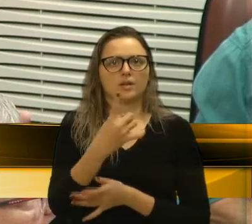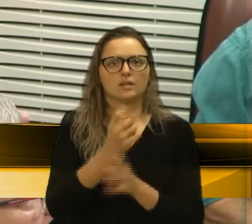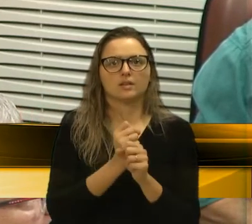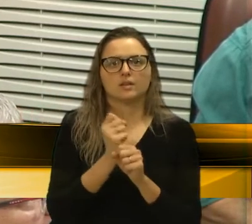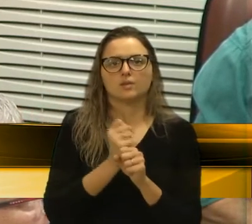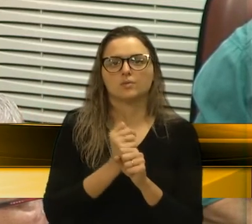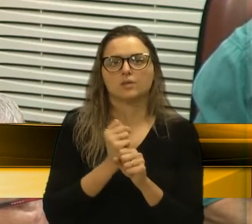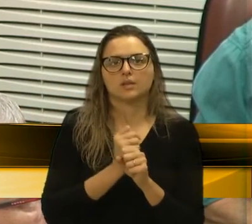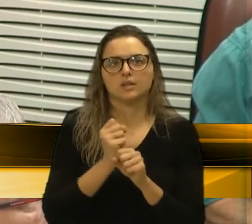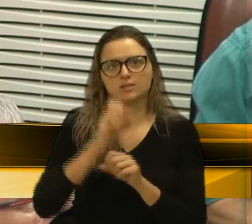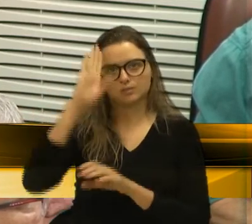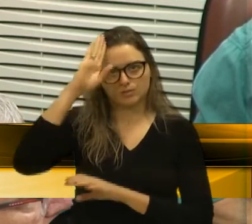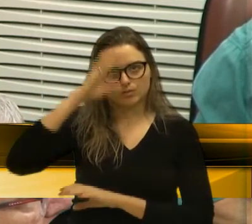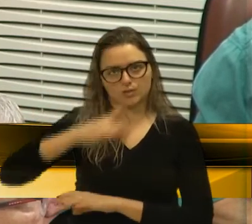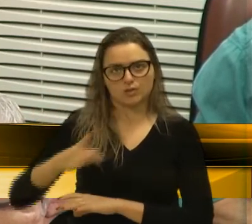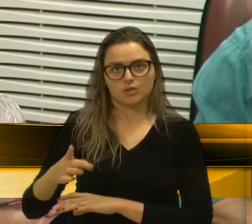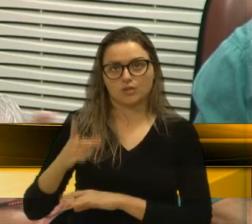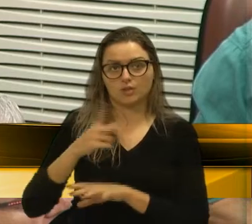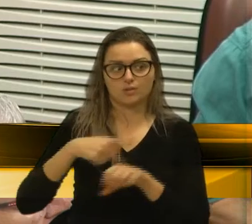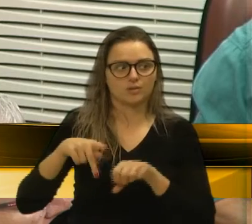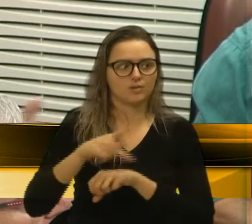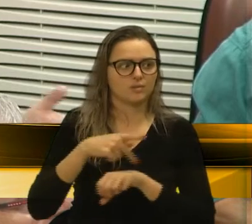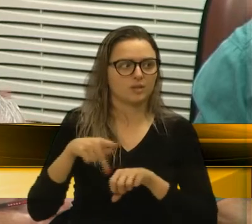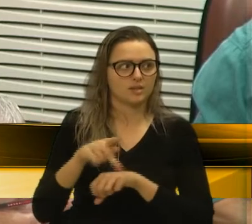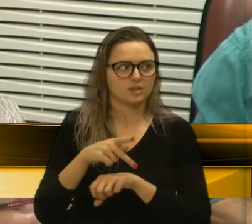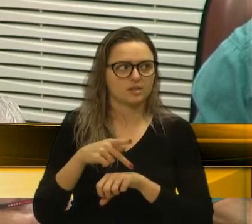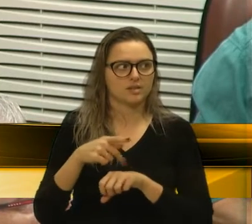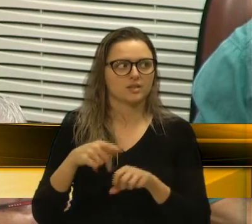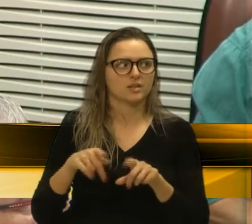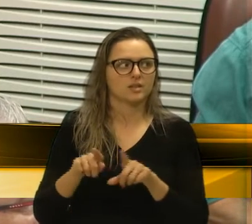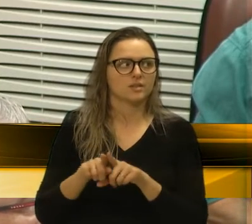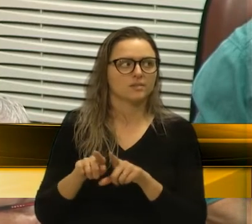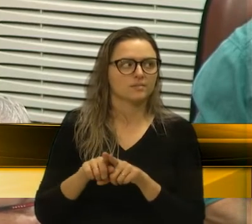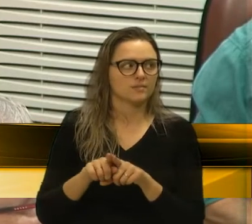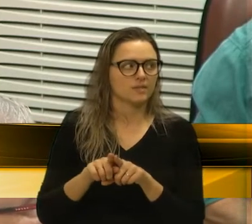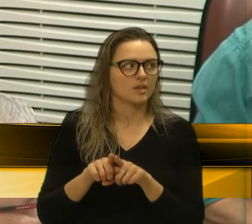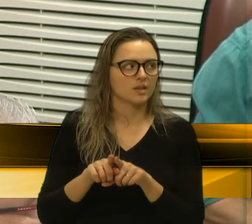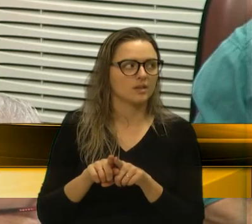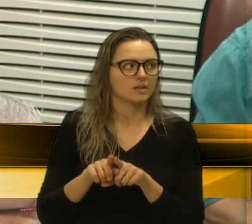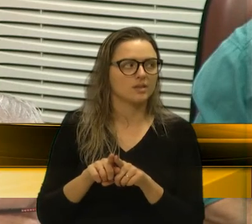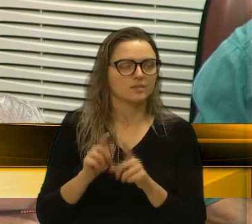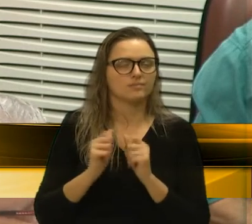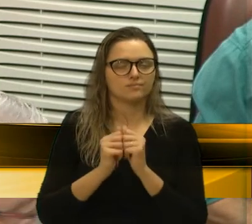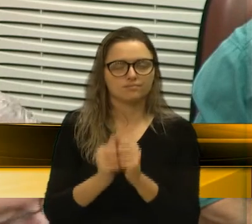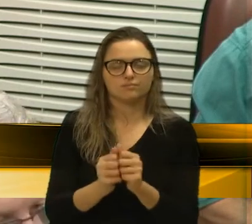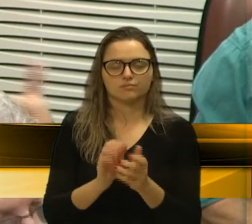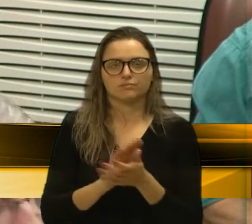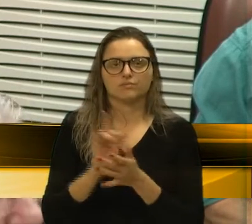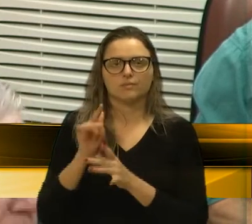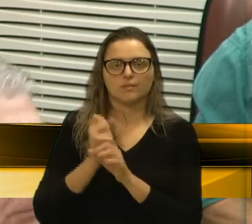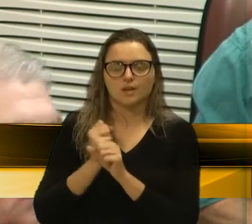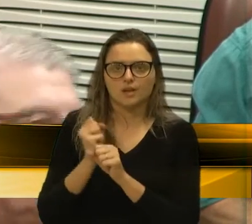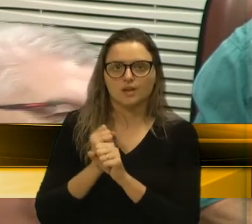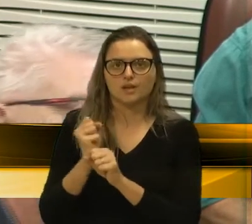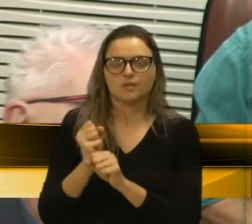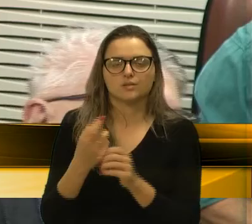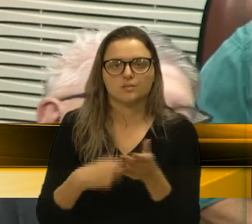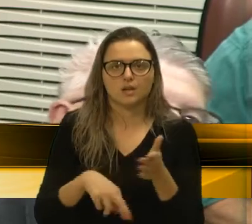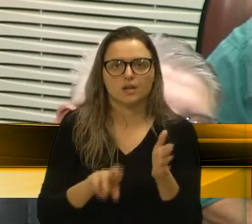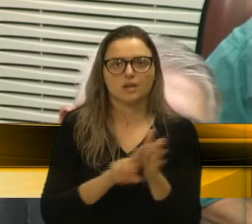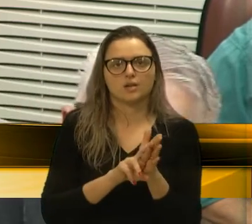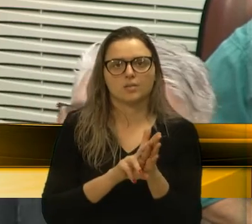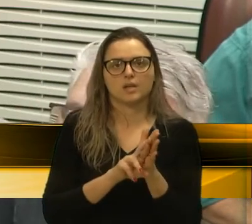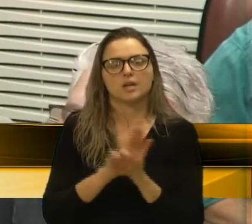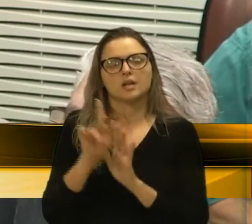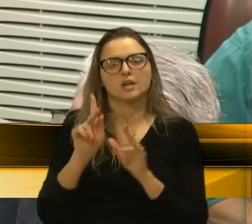de ditadura no país, né, somando todas elas. E isso leva anos para corrigir, para recuperar e para que as